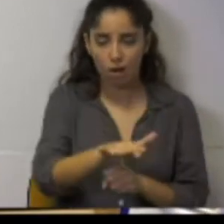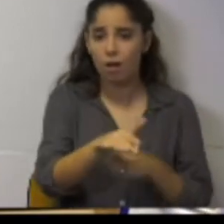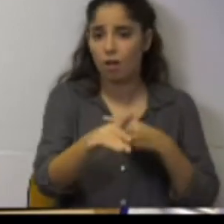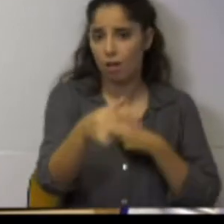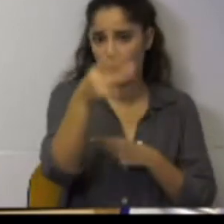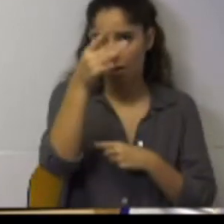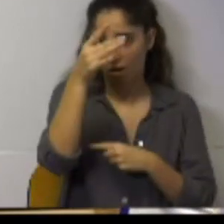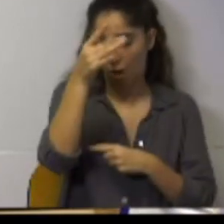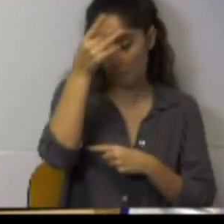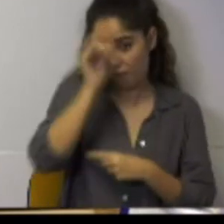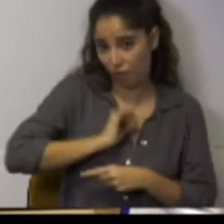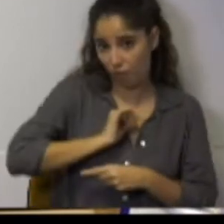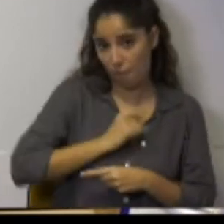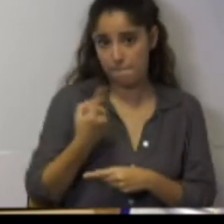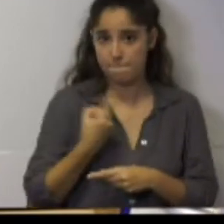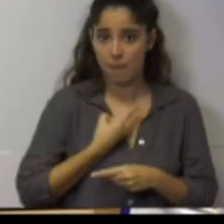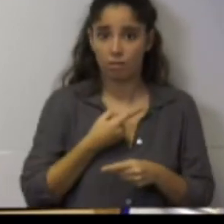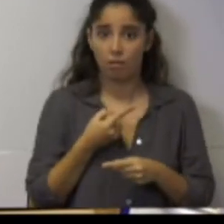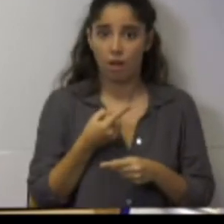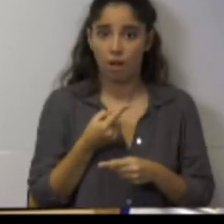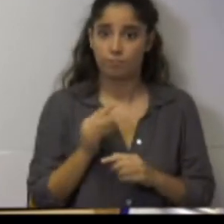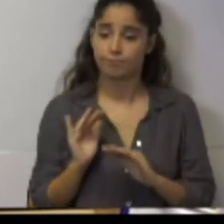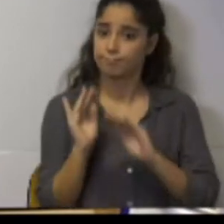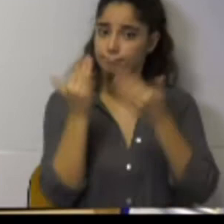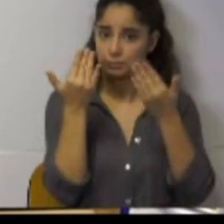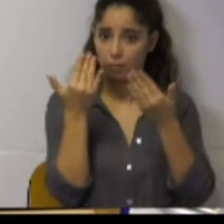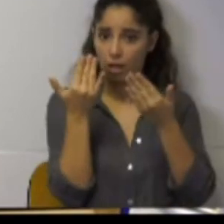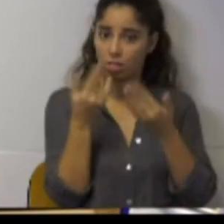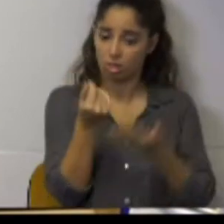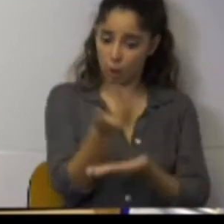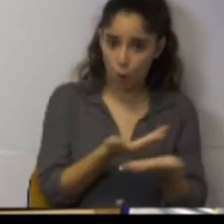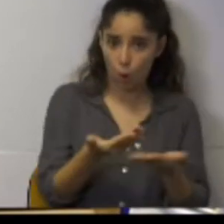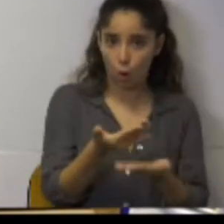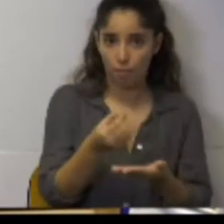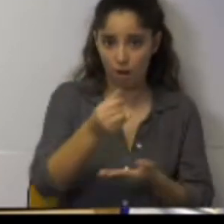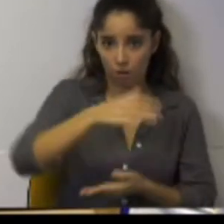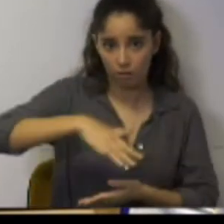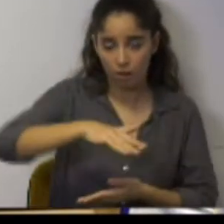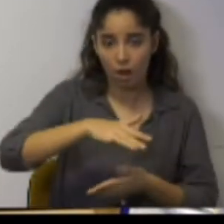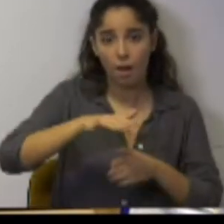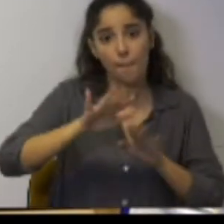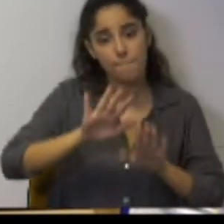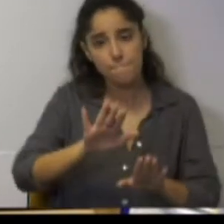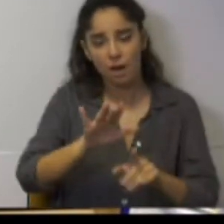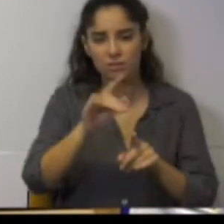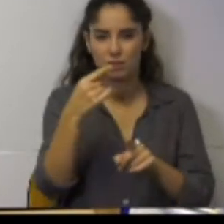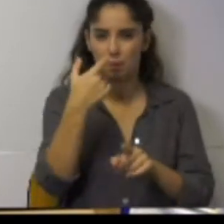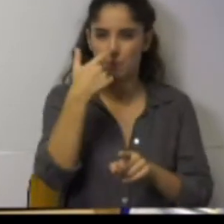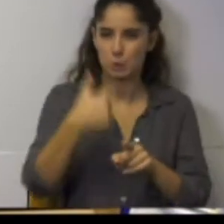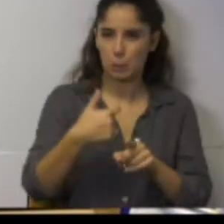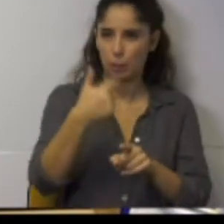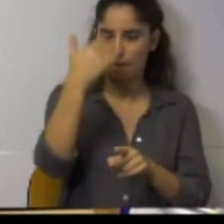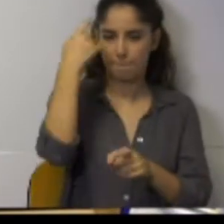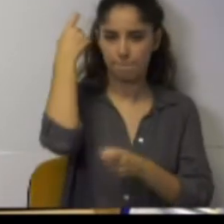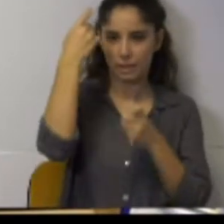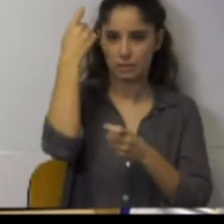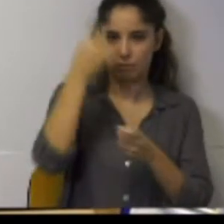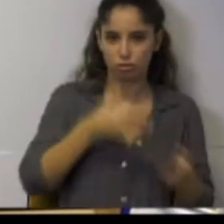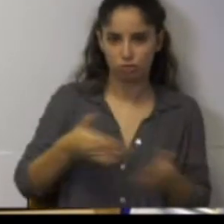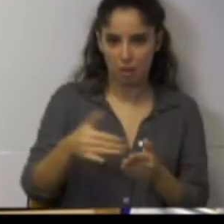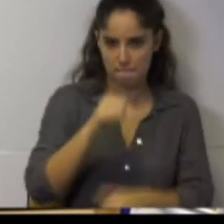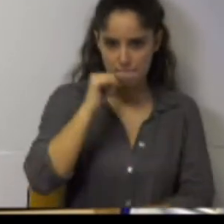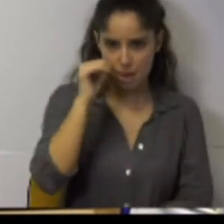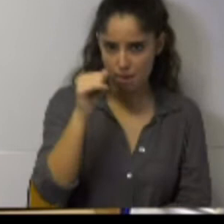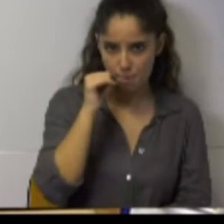devia ser o novo motor da economia da região, mas temos um secretário regional que não tem um pensamento estratégico e ainda anda